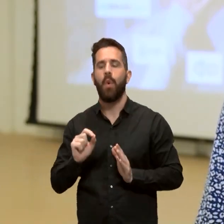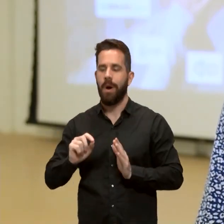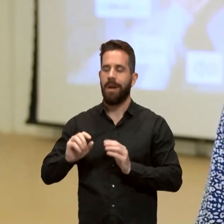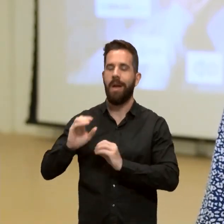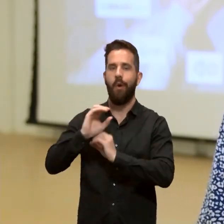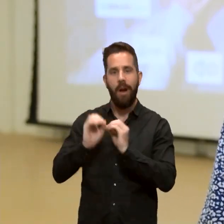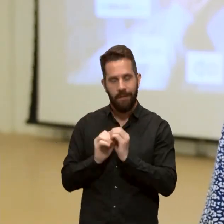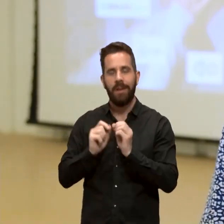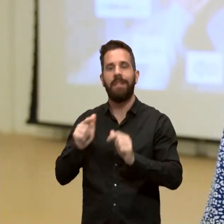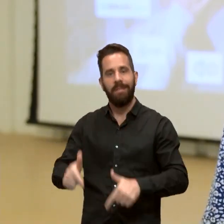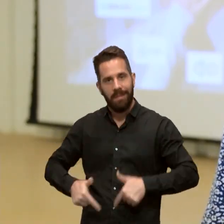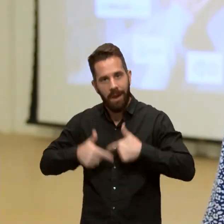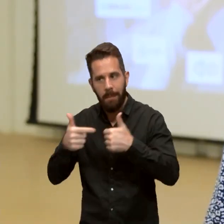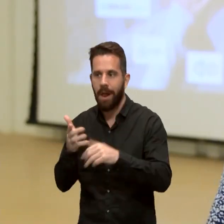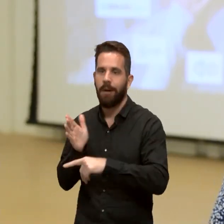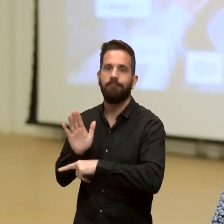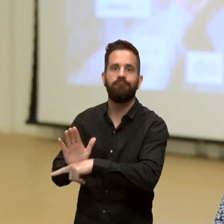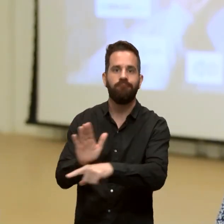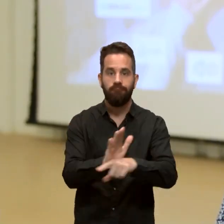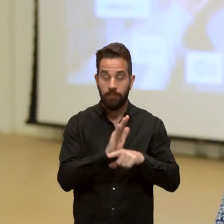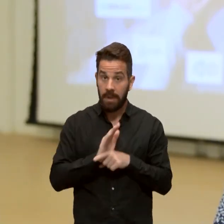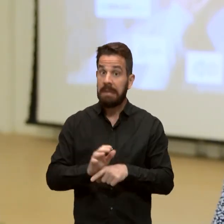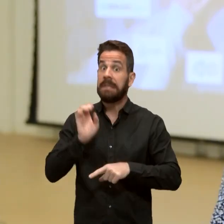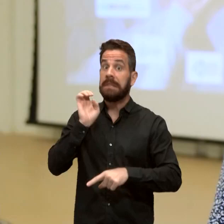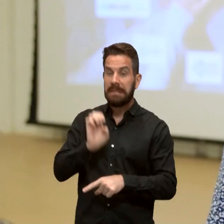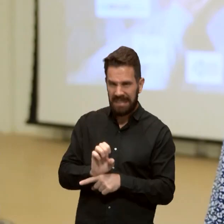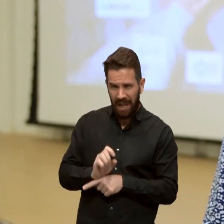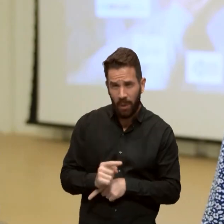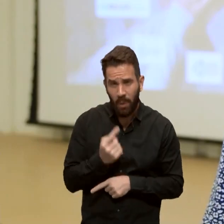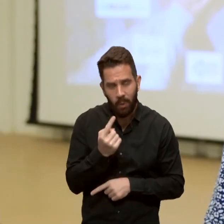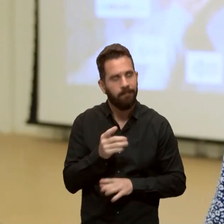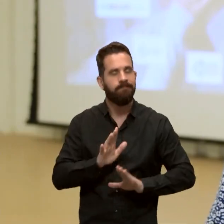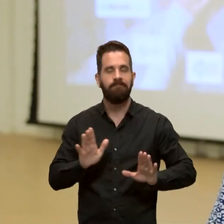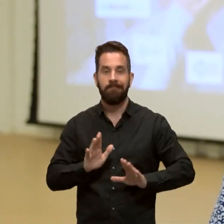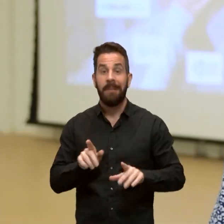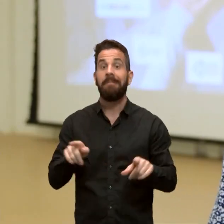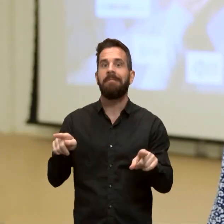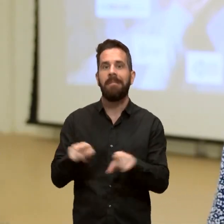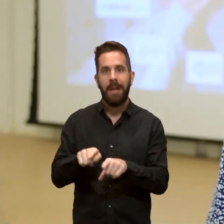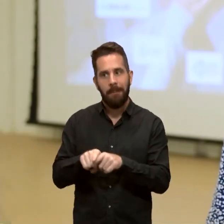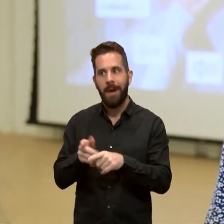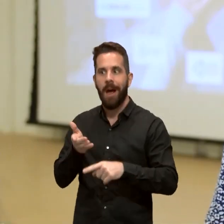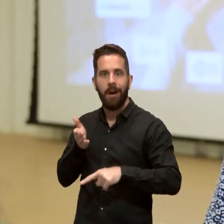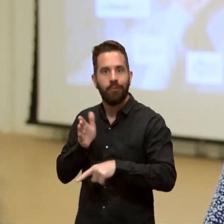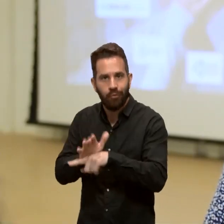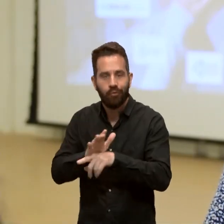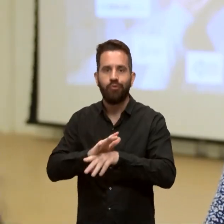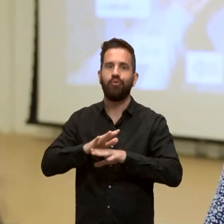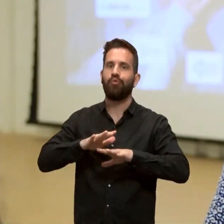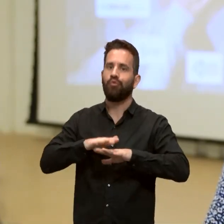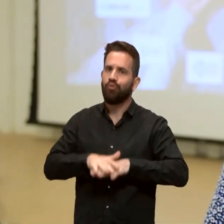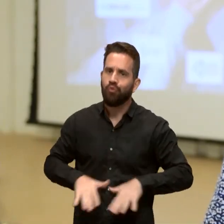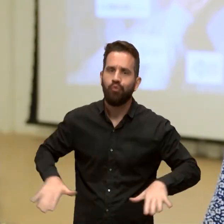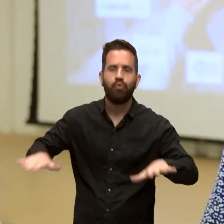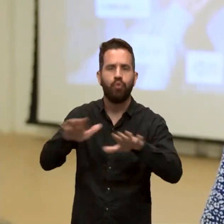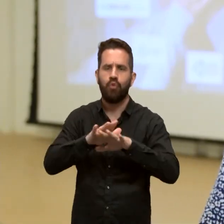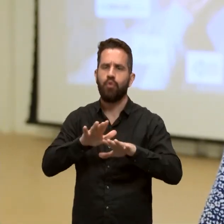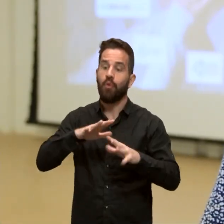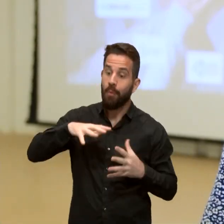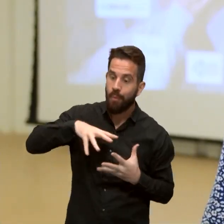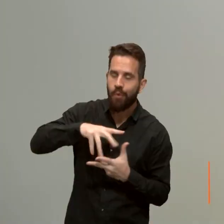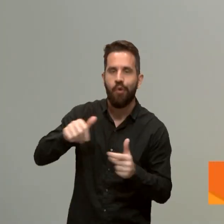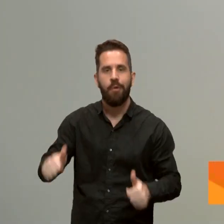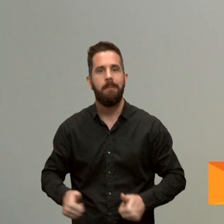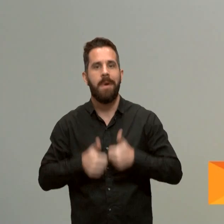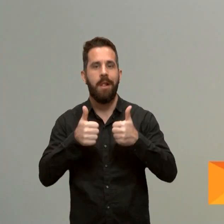Goiás, trabalhando para o desenvolvimento não só do Estado, mas cooperando aí para que a gente possa ter um mundo melhor para se